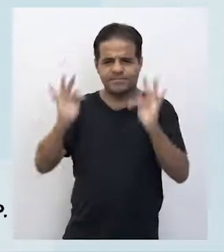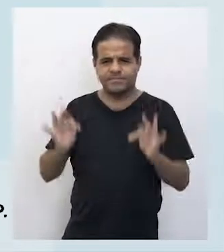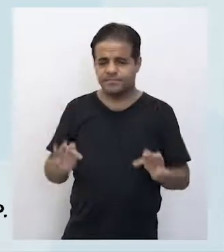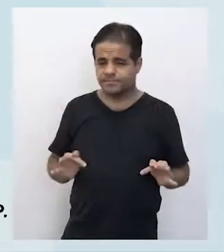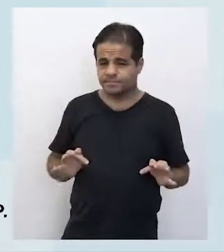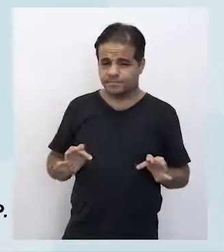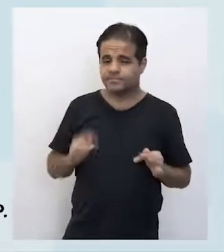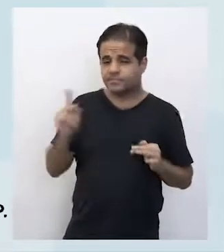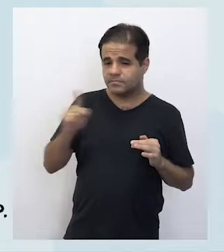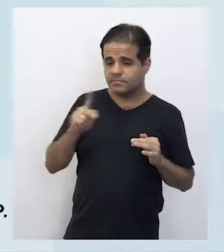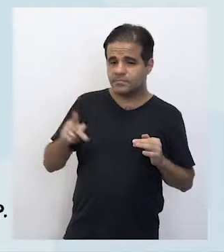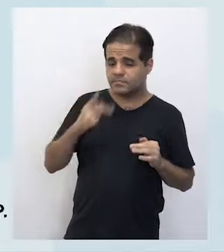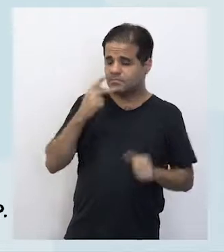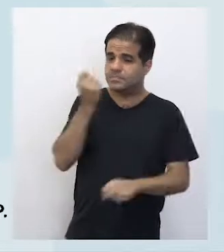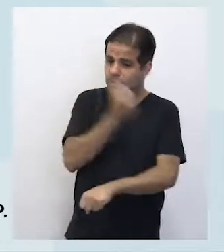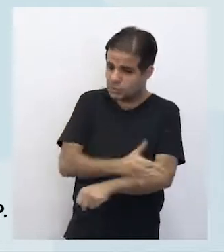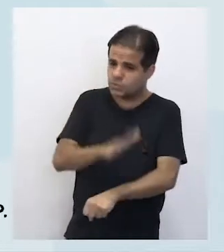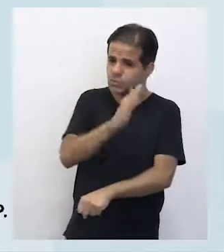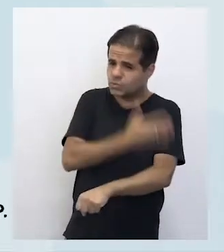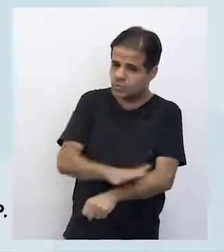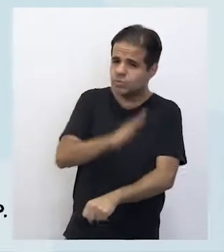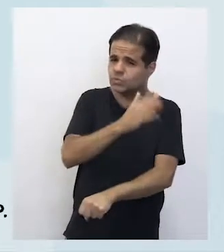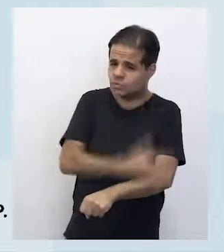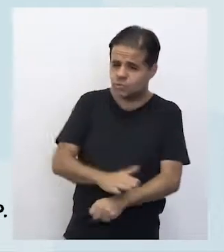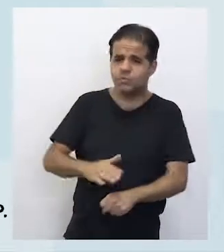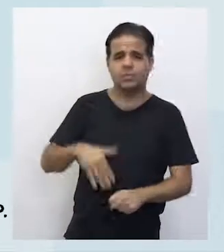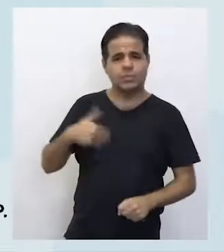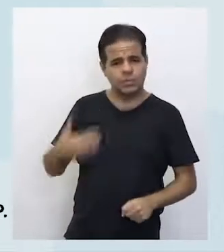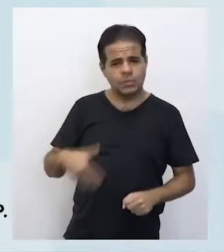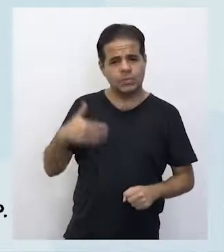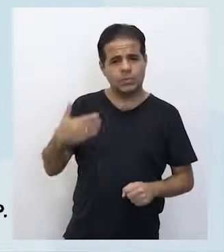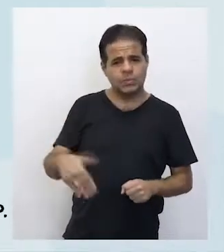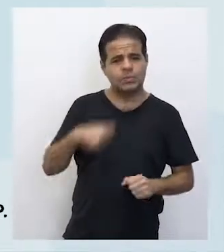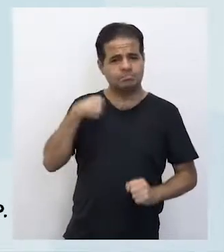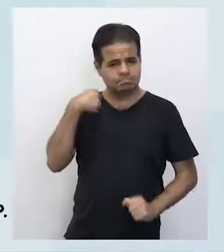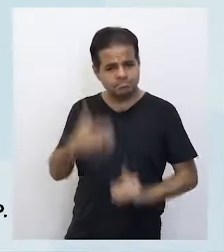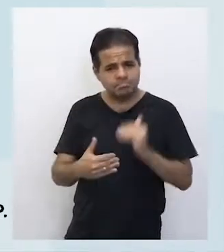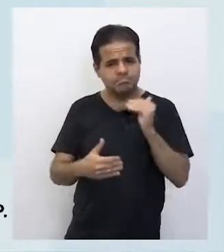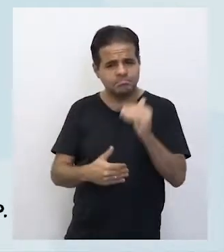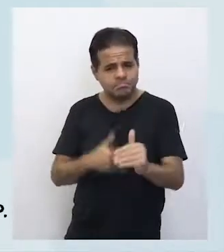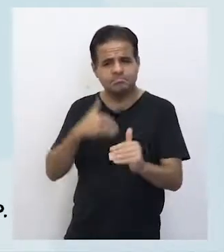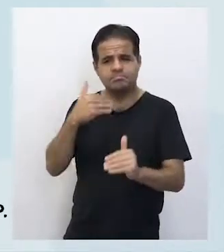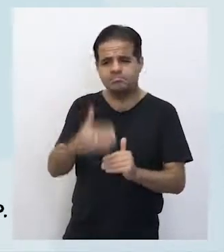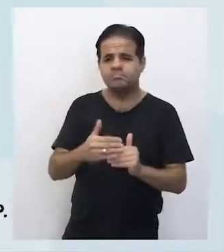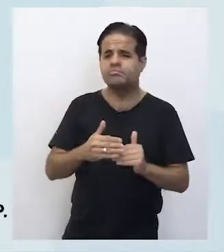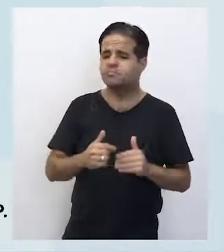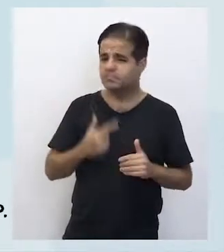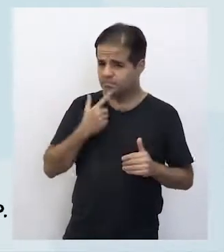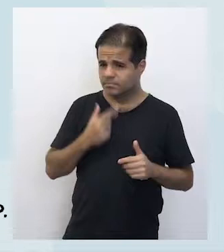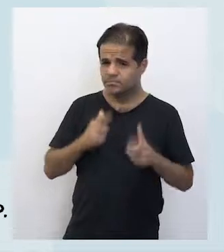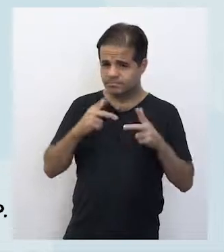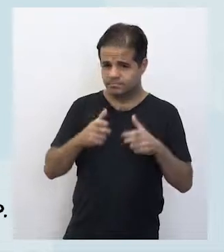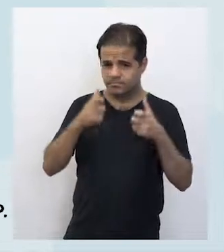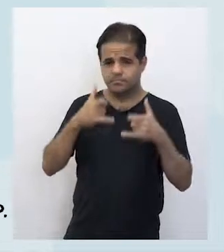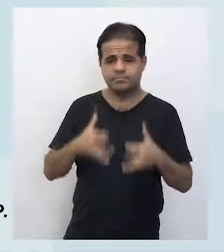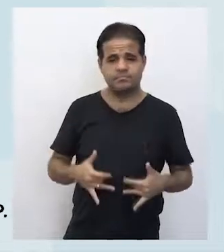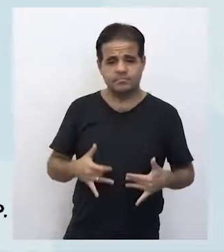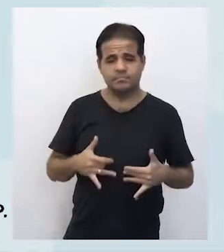A professora também falou, ela treinou tanto que, né? Então teve o treino, o processo, como a professora Sandra está falando também,